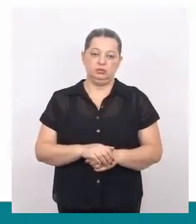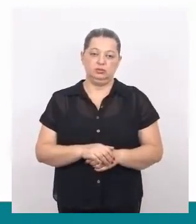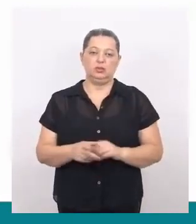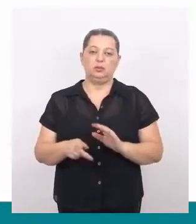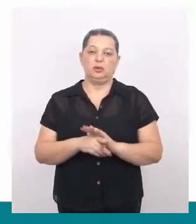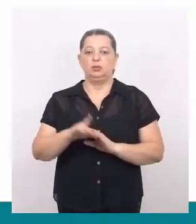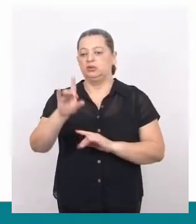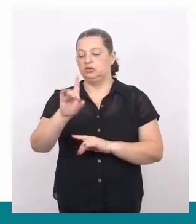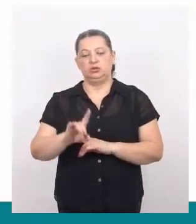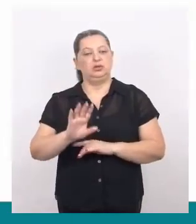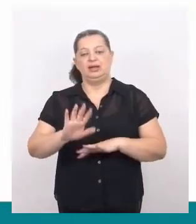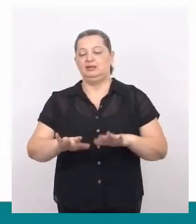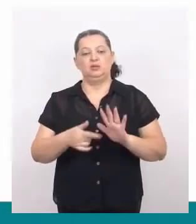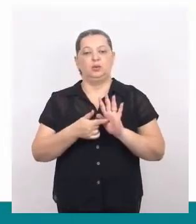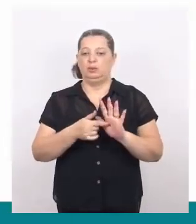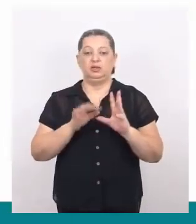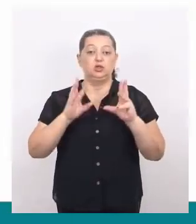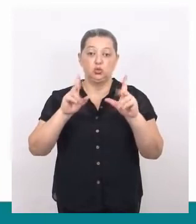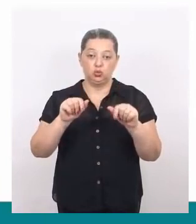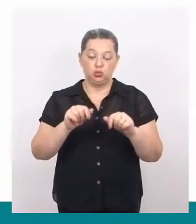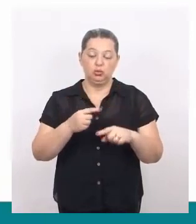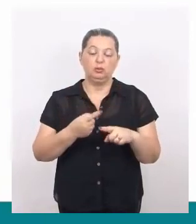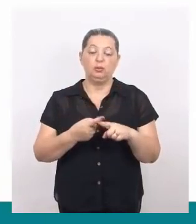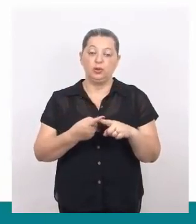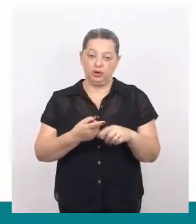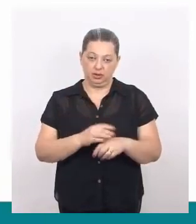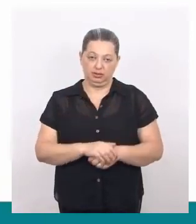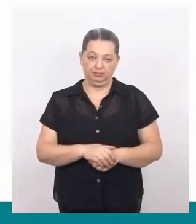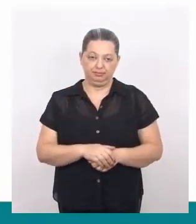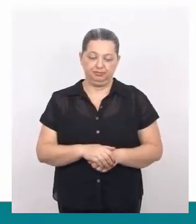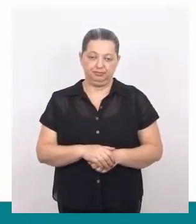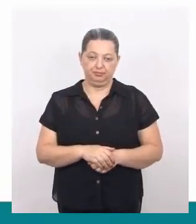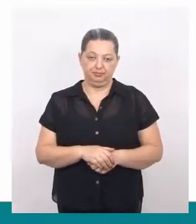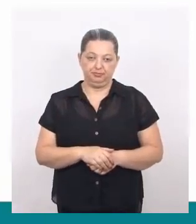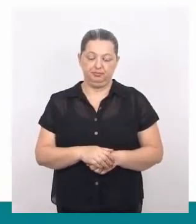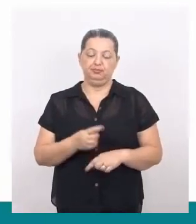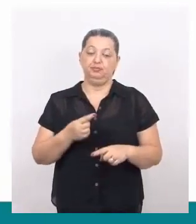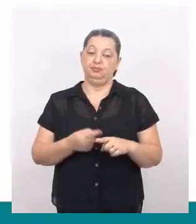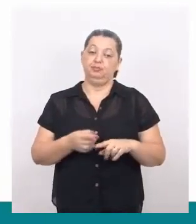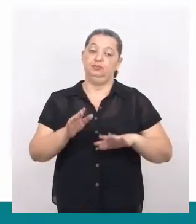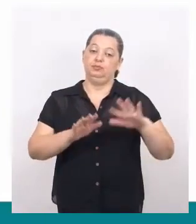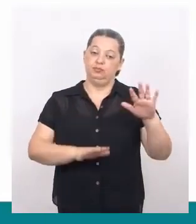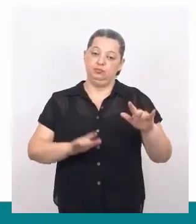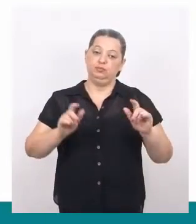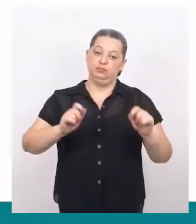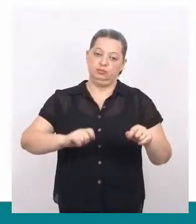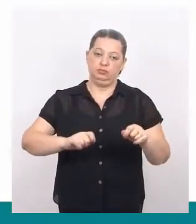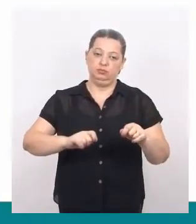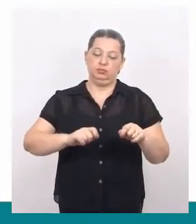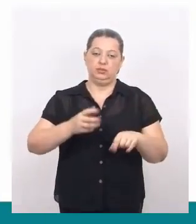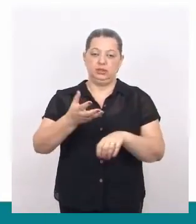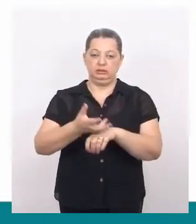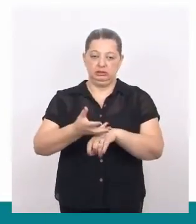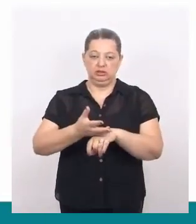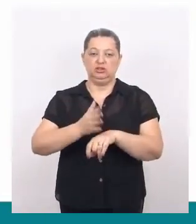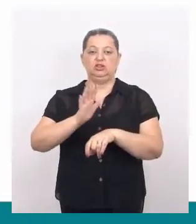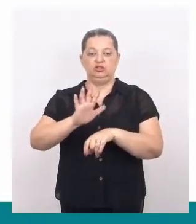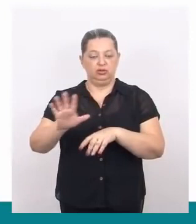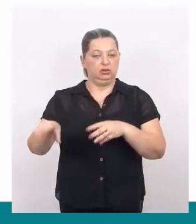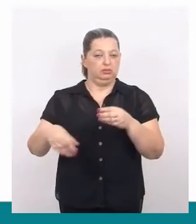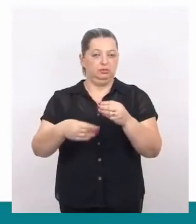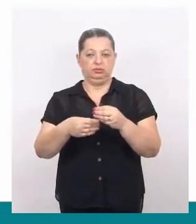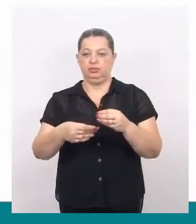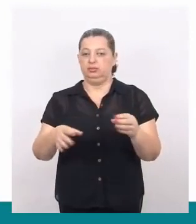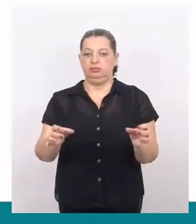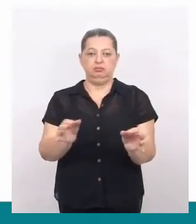não aparecer todas. Por que que não vai aparecer todas em nível de diretoria? Porque pode ser que essa disciplina já tenha sido atendida lá em nível de